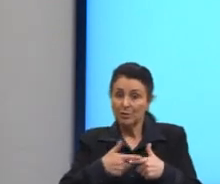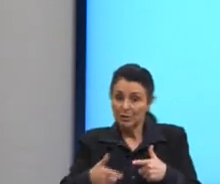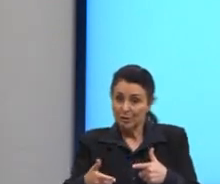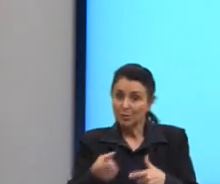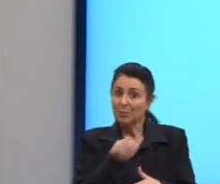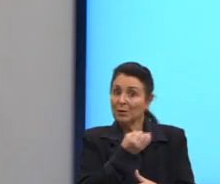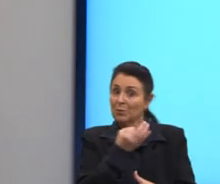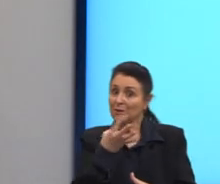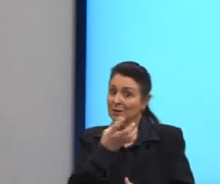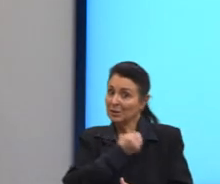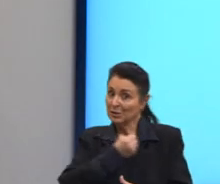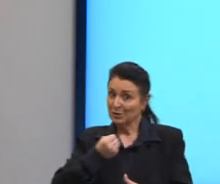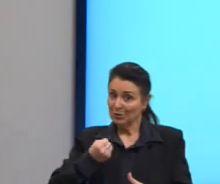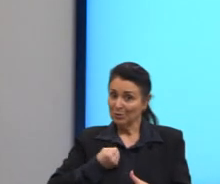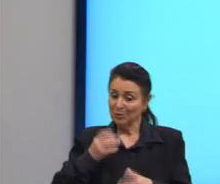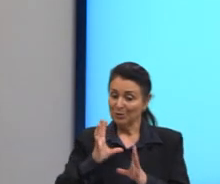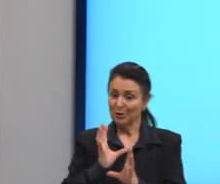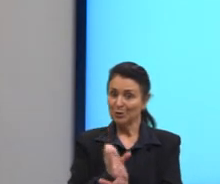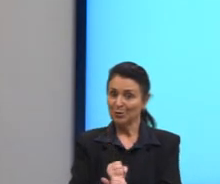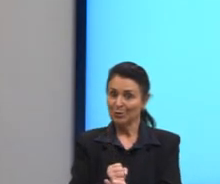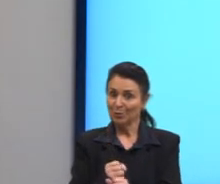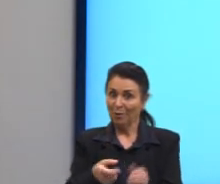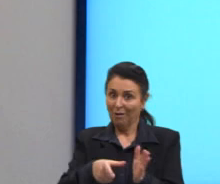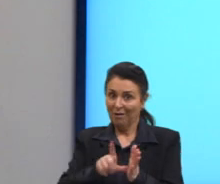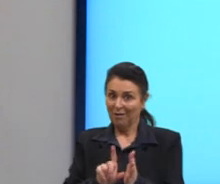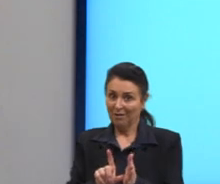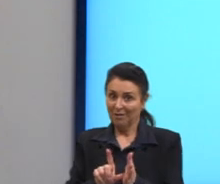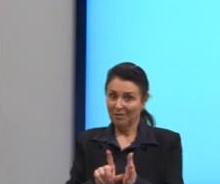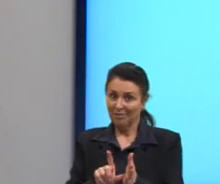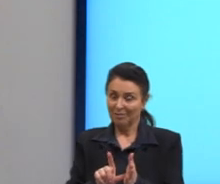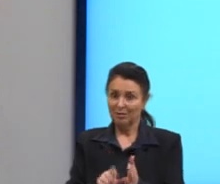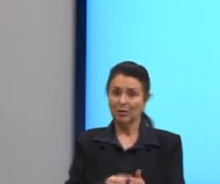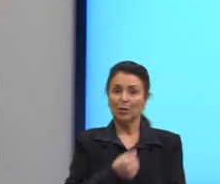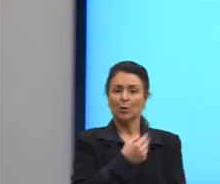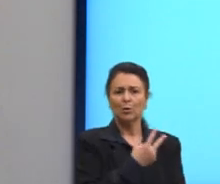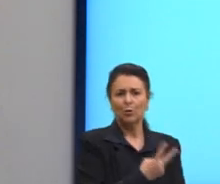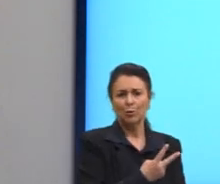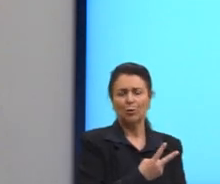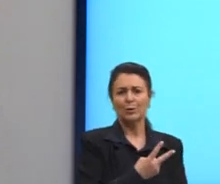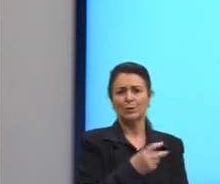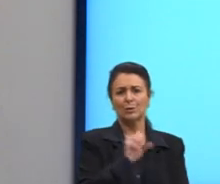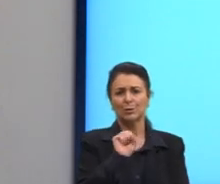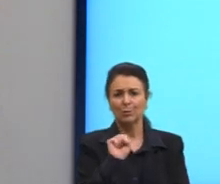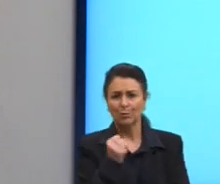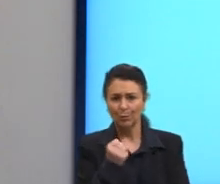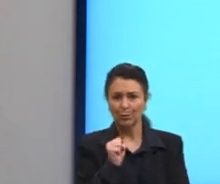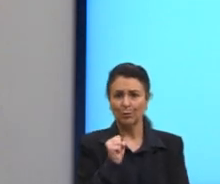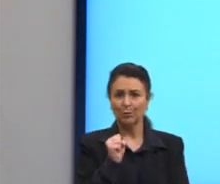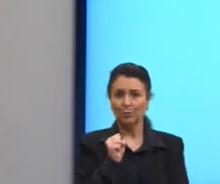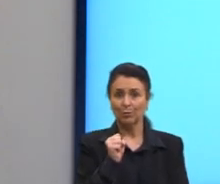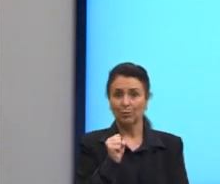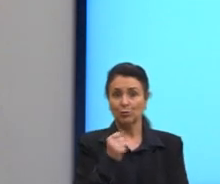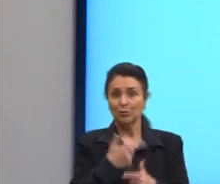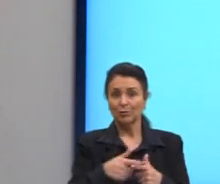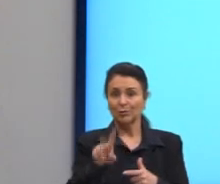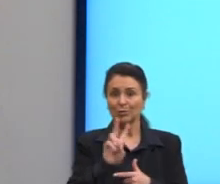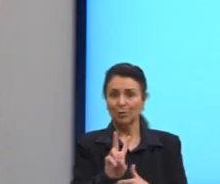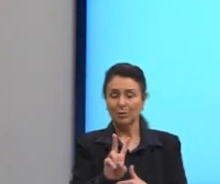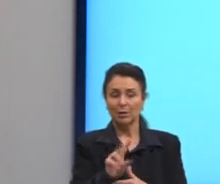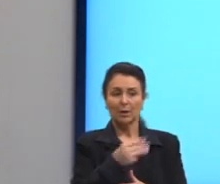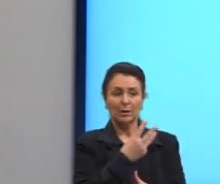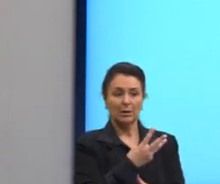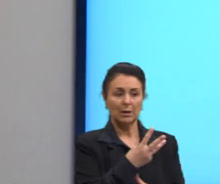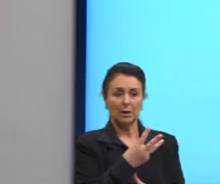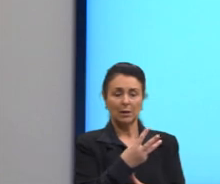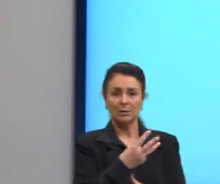termo somados é por isso que aqui vai ser dois mais oito dividido por 2 que são dois termos aqui é